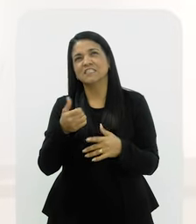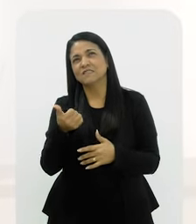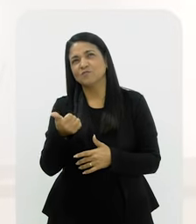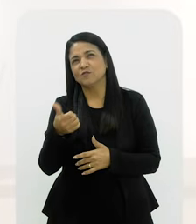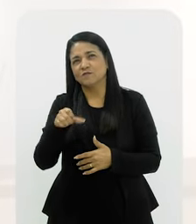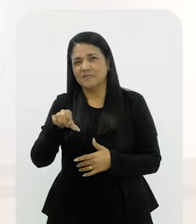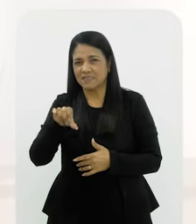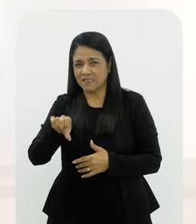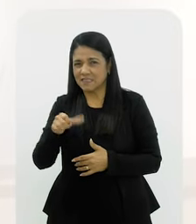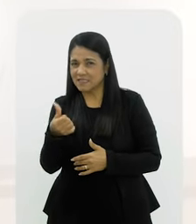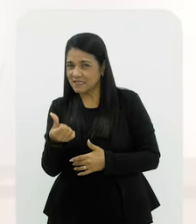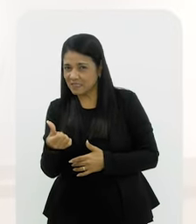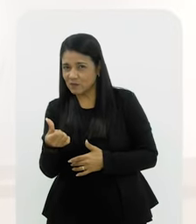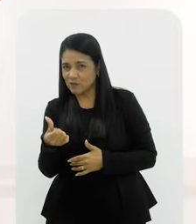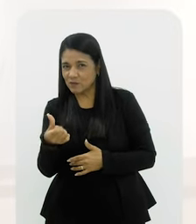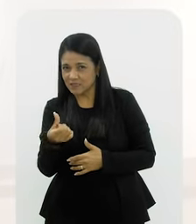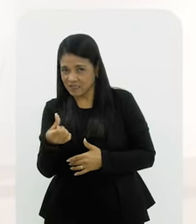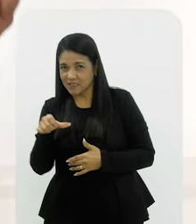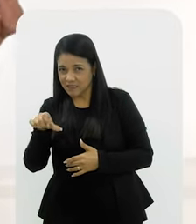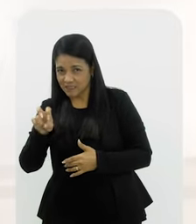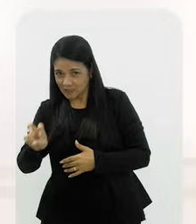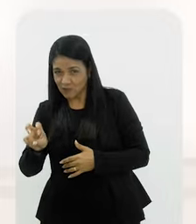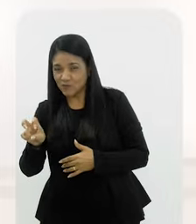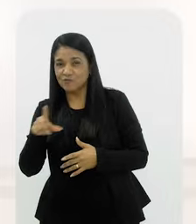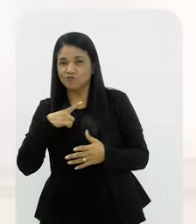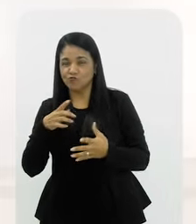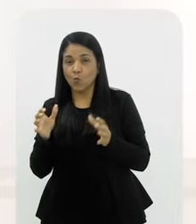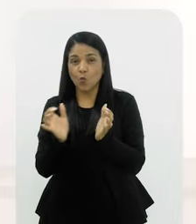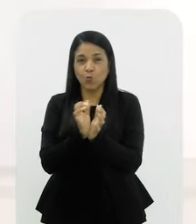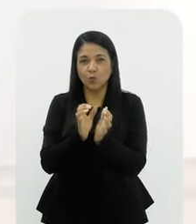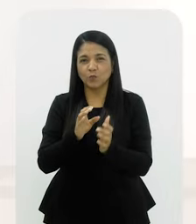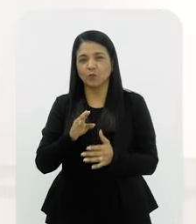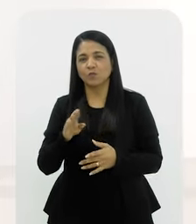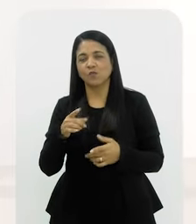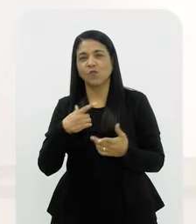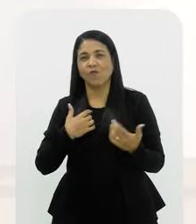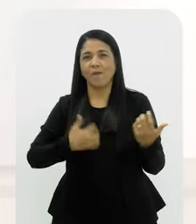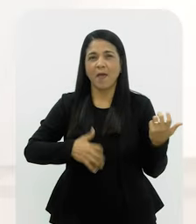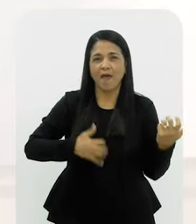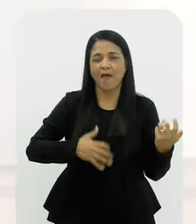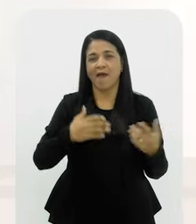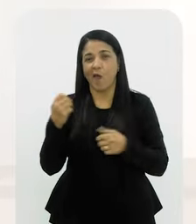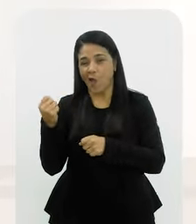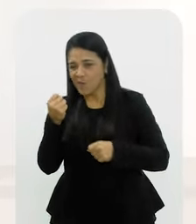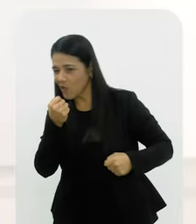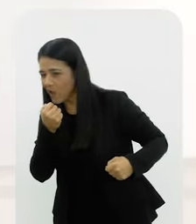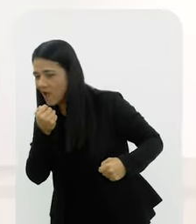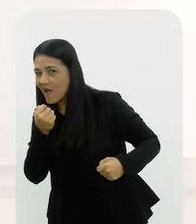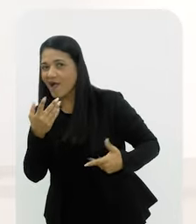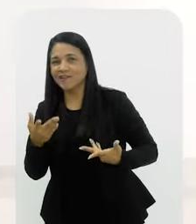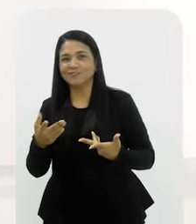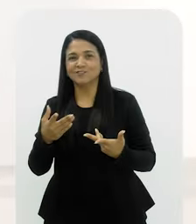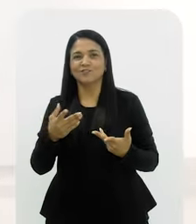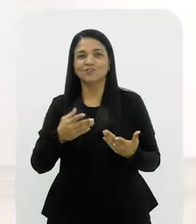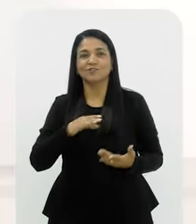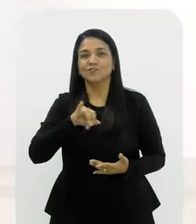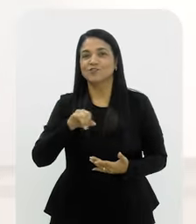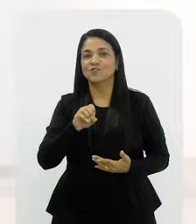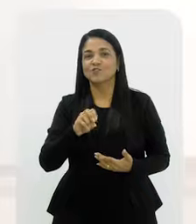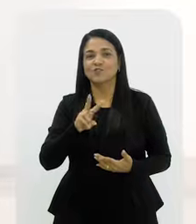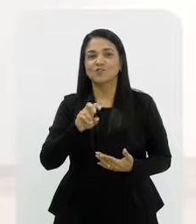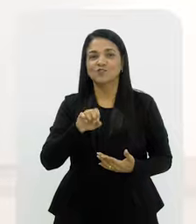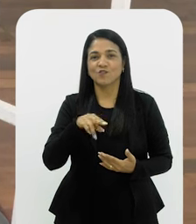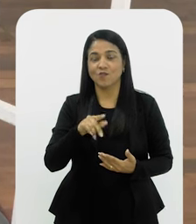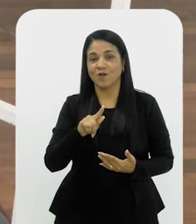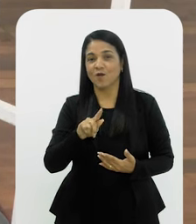assim, 65, né? Uhum. Ainda existia os grupos de EE, era muito Beatles, Roberto Carlos, a pessoa da Jovem Guarda, se